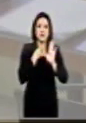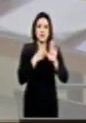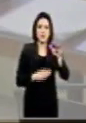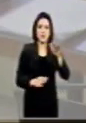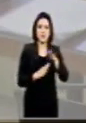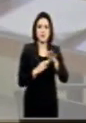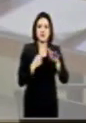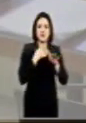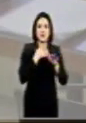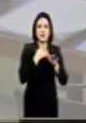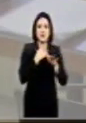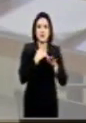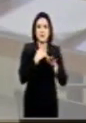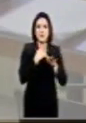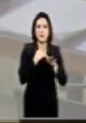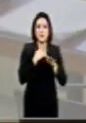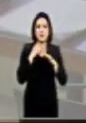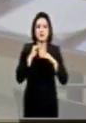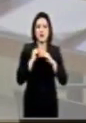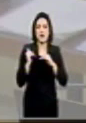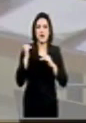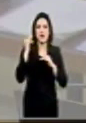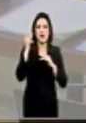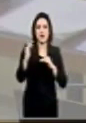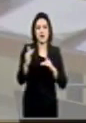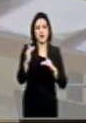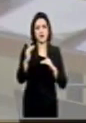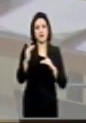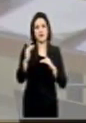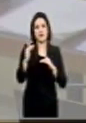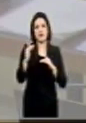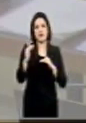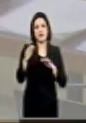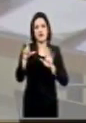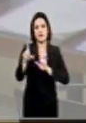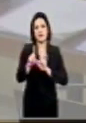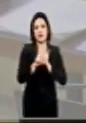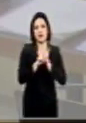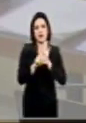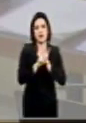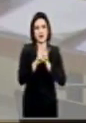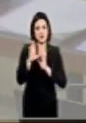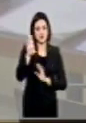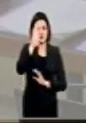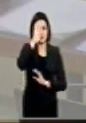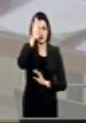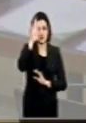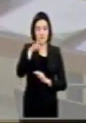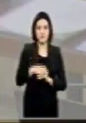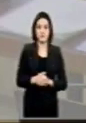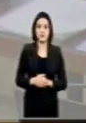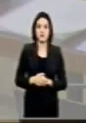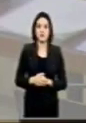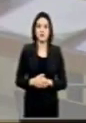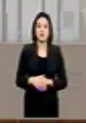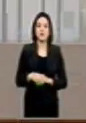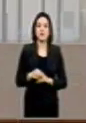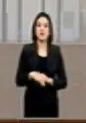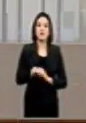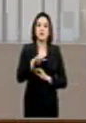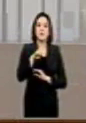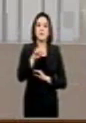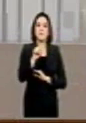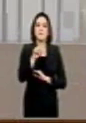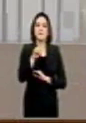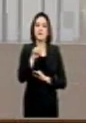elasticê-la para além do consignado na lei fundamental. No mandado de segurança